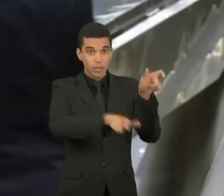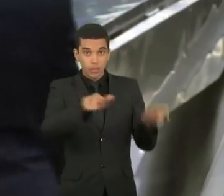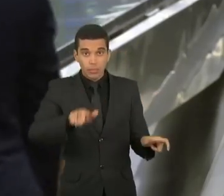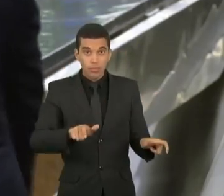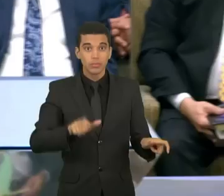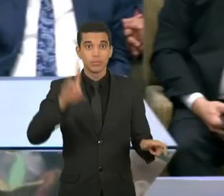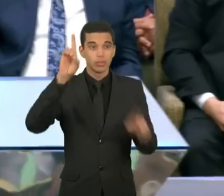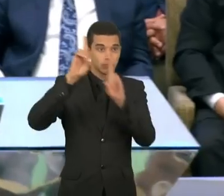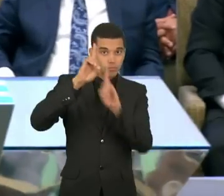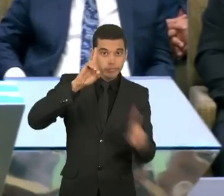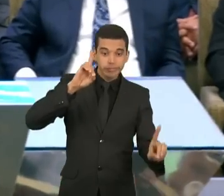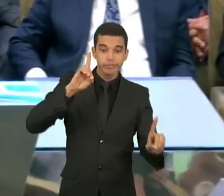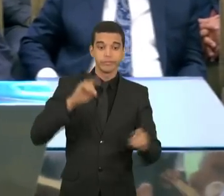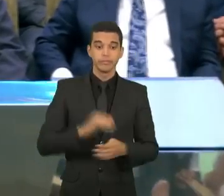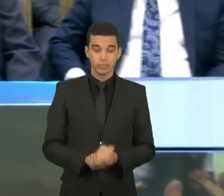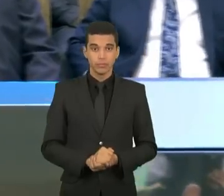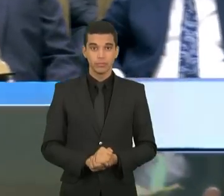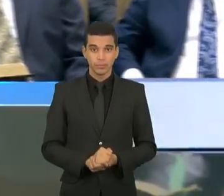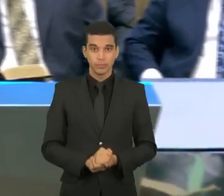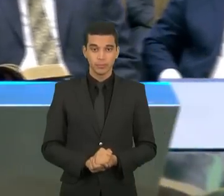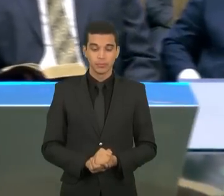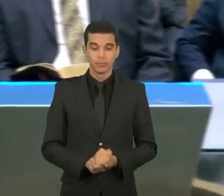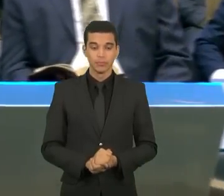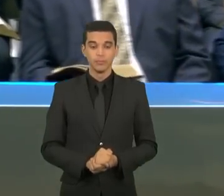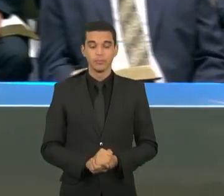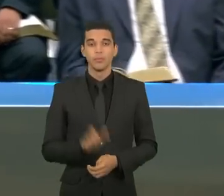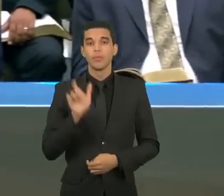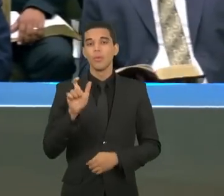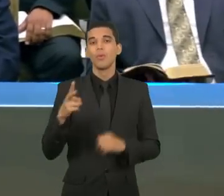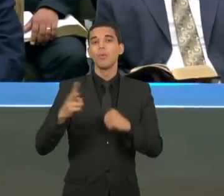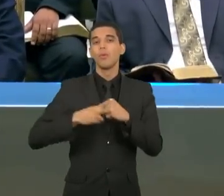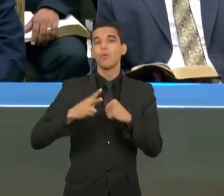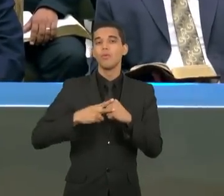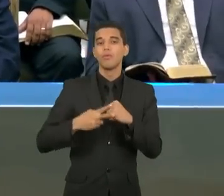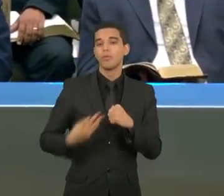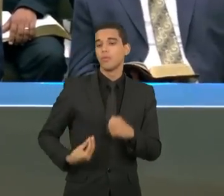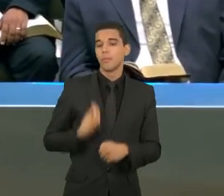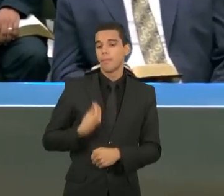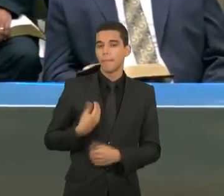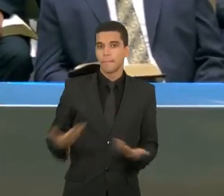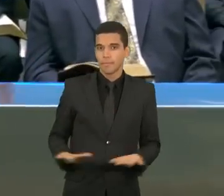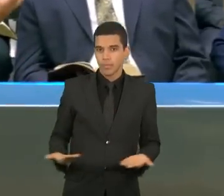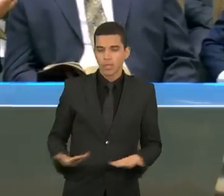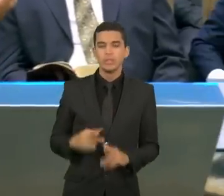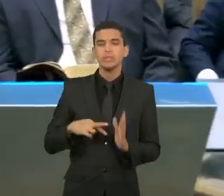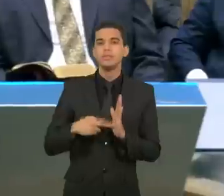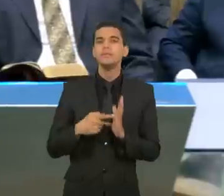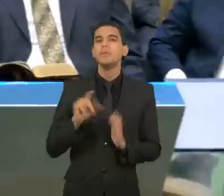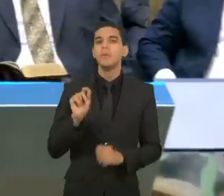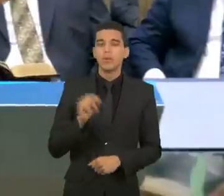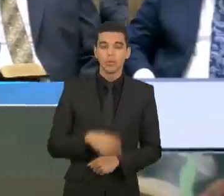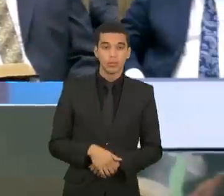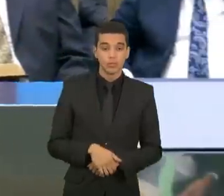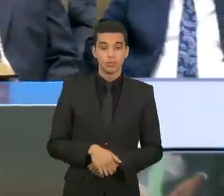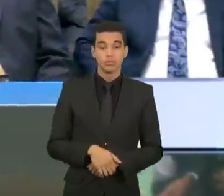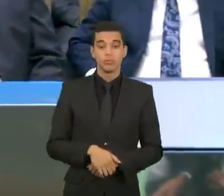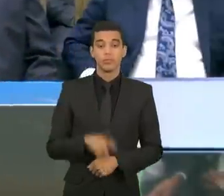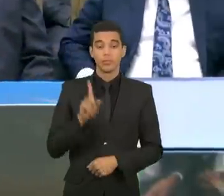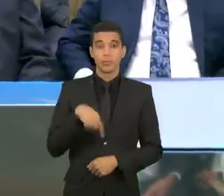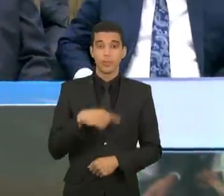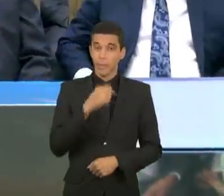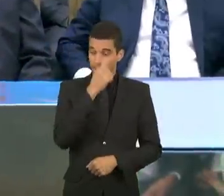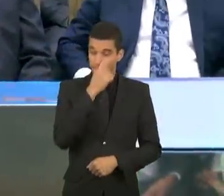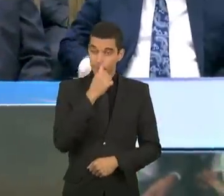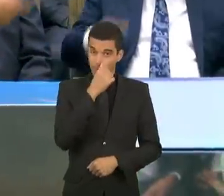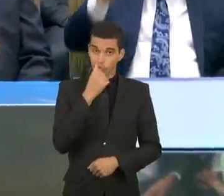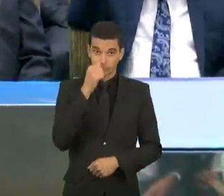Deus. Escute, o que é presente do indicativo, pastor? Quer dizer que a situação dura enquanto você fala.